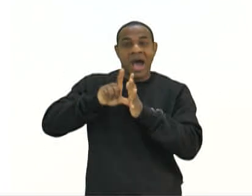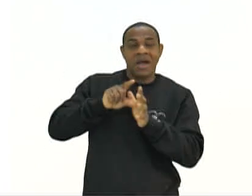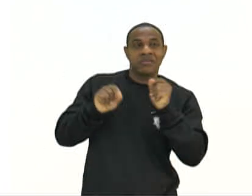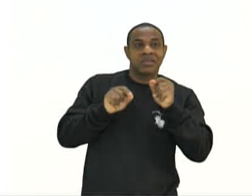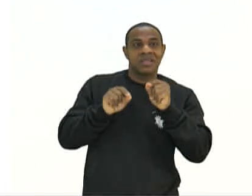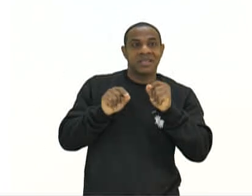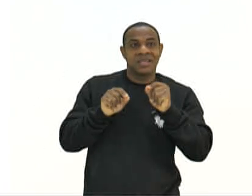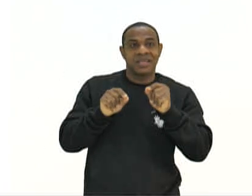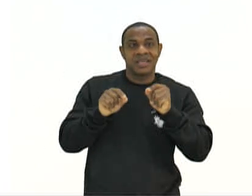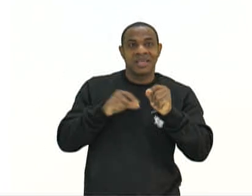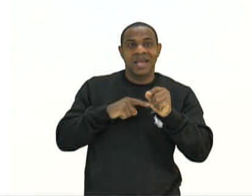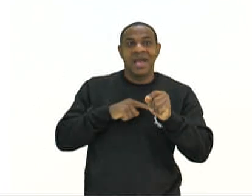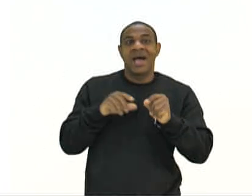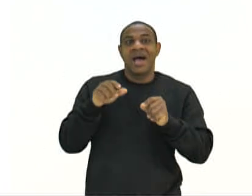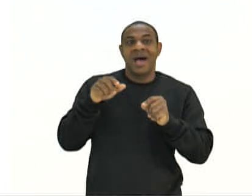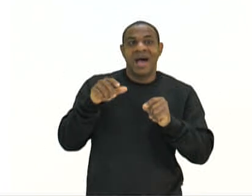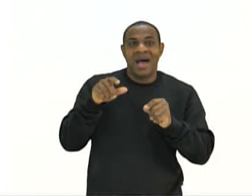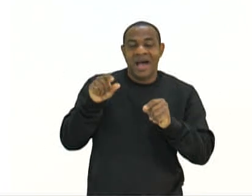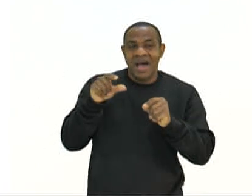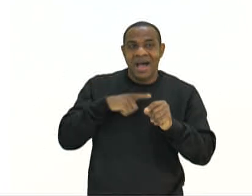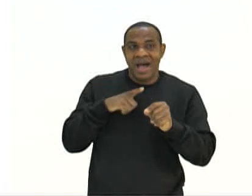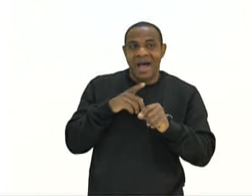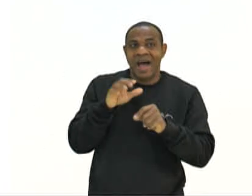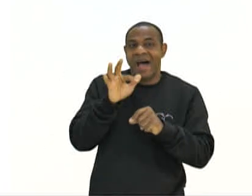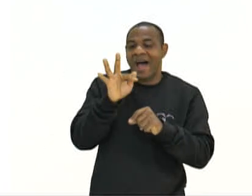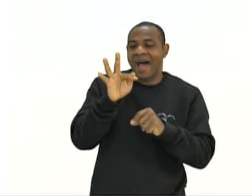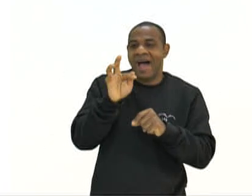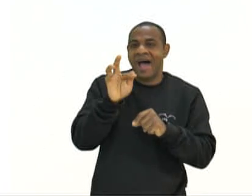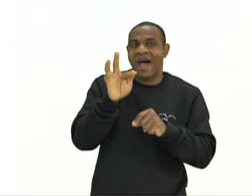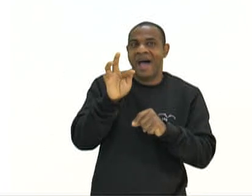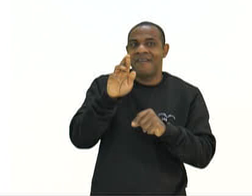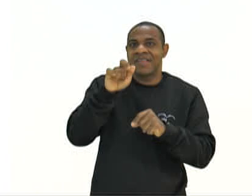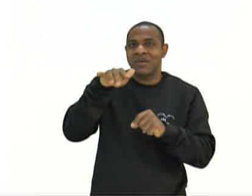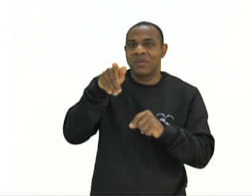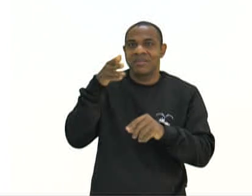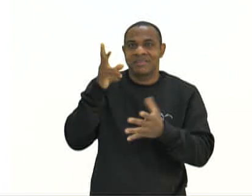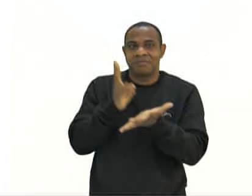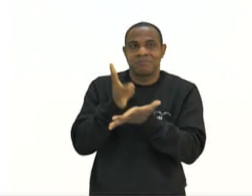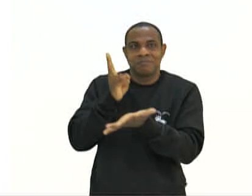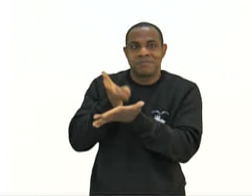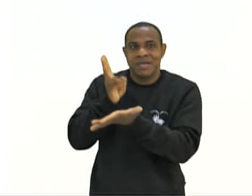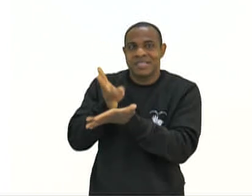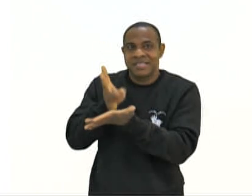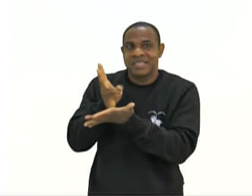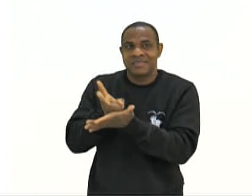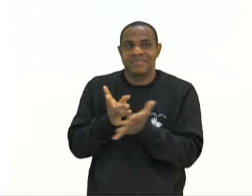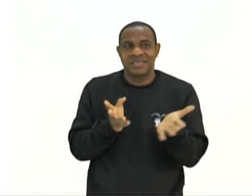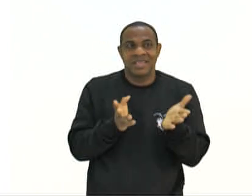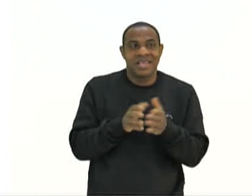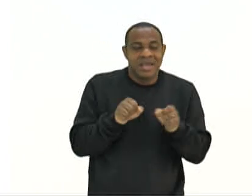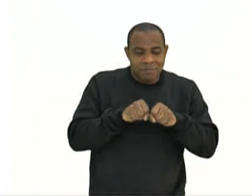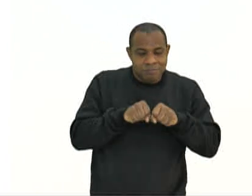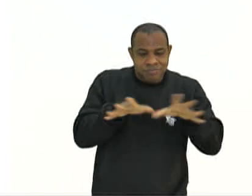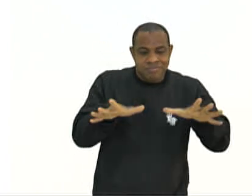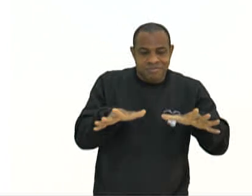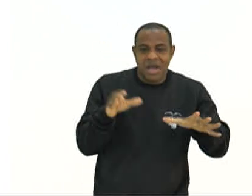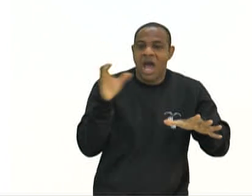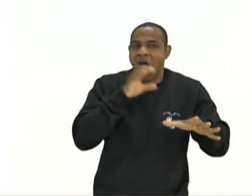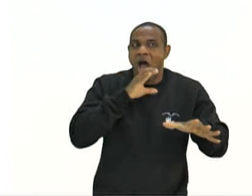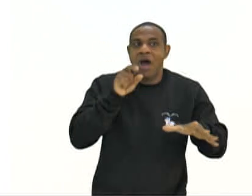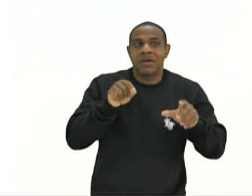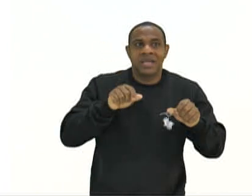frequência se manteve, a velocidade de propagação se alterou e a amplitude